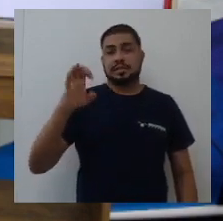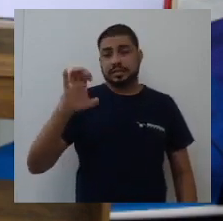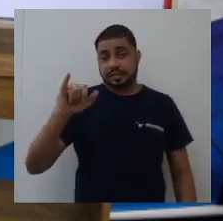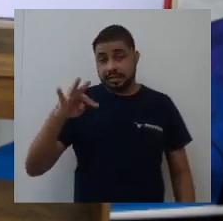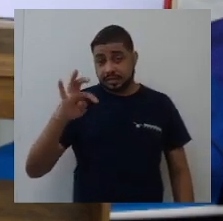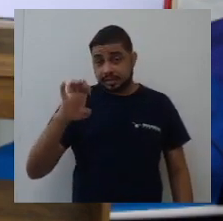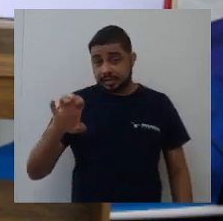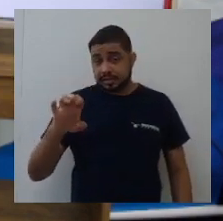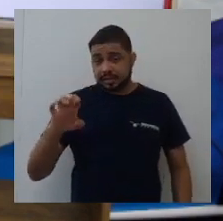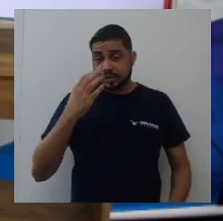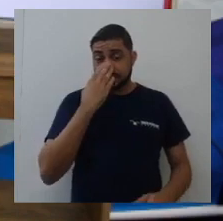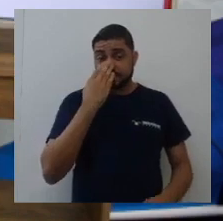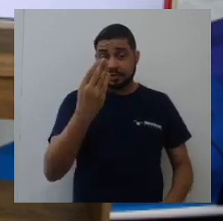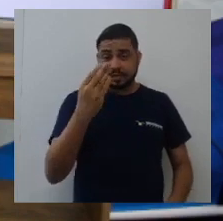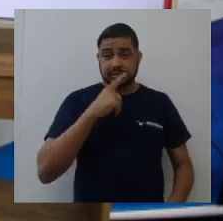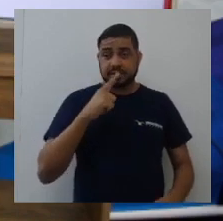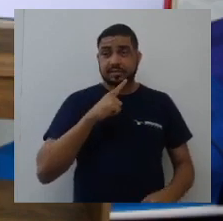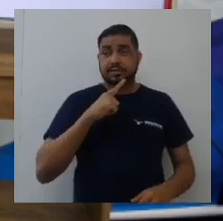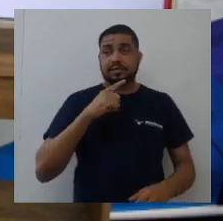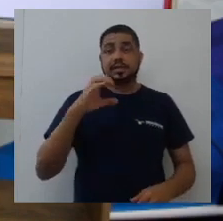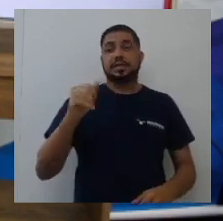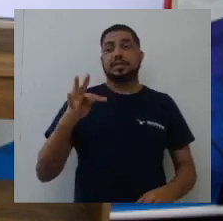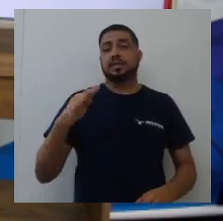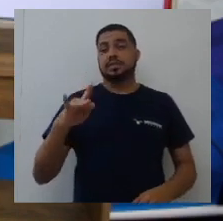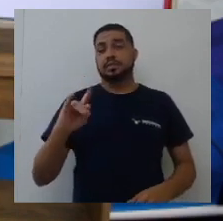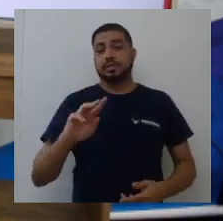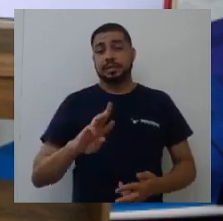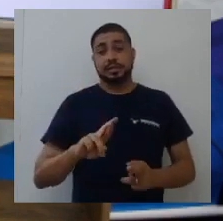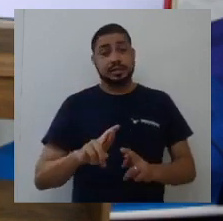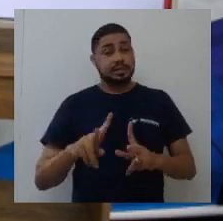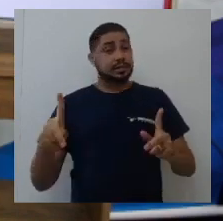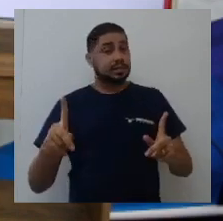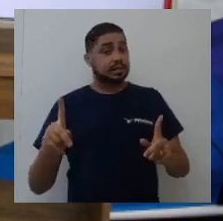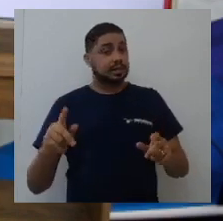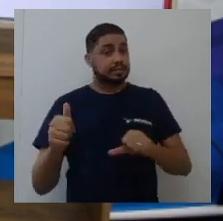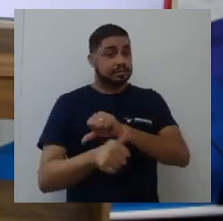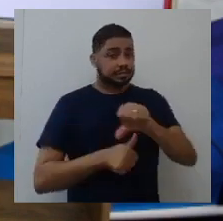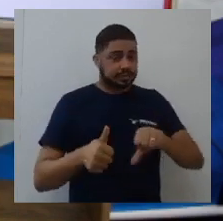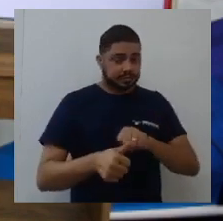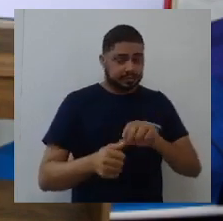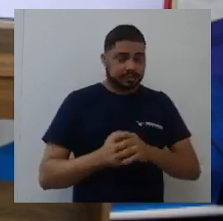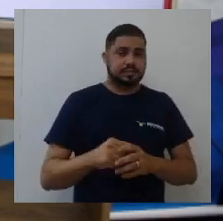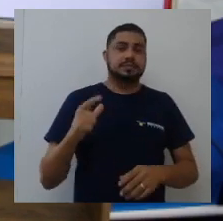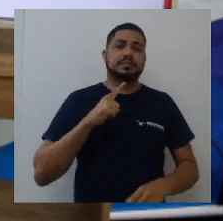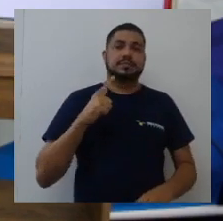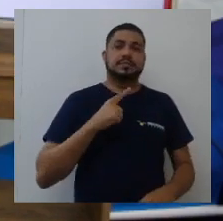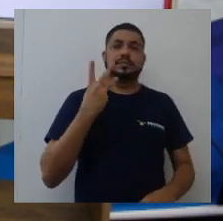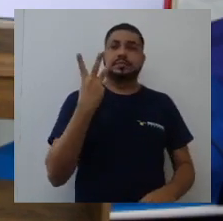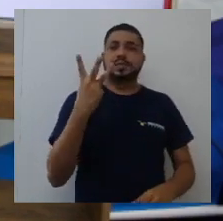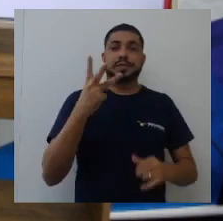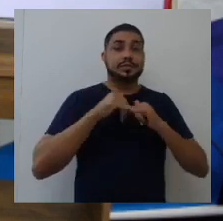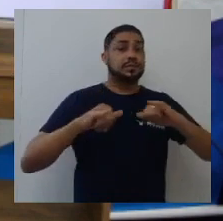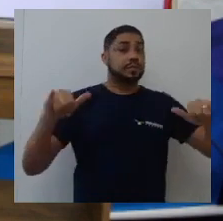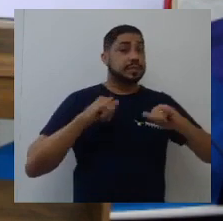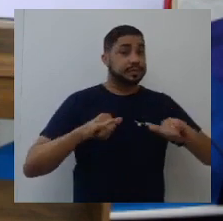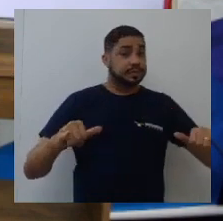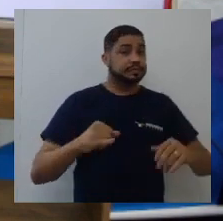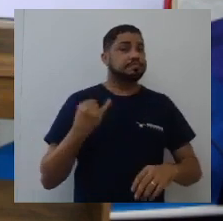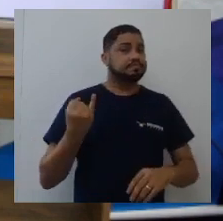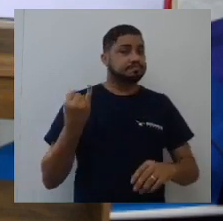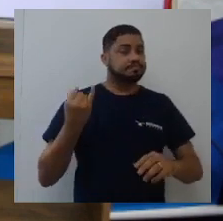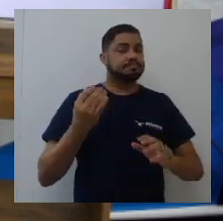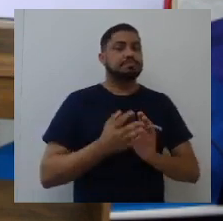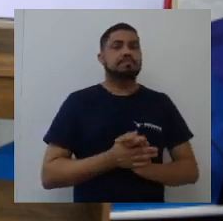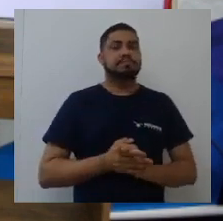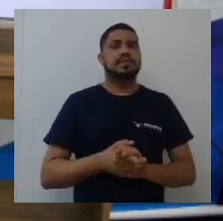dele, eu tenho aqui, ó, um cateto que é oposto. E existem 3 dados aqui para a gente na questão. Ó. A questão